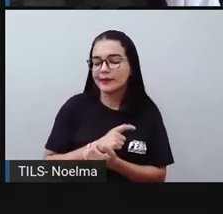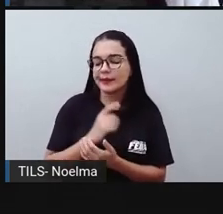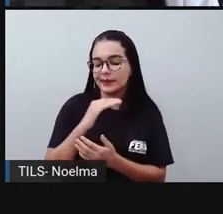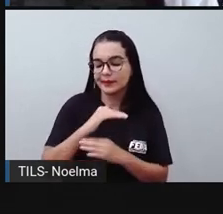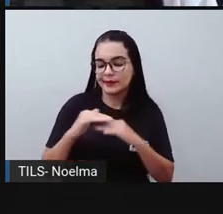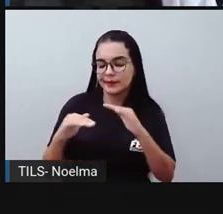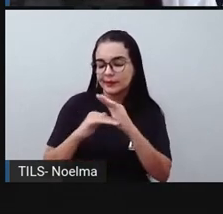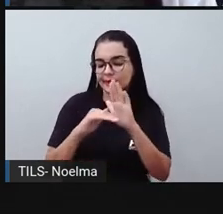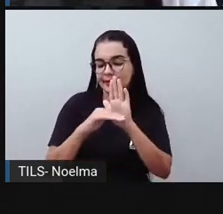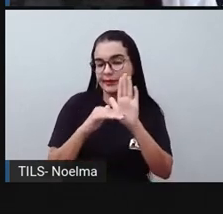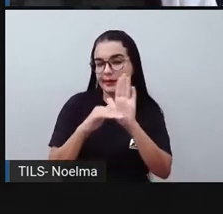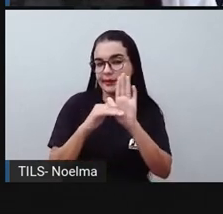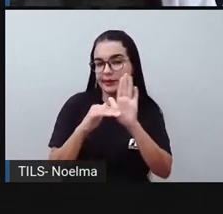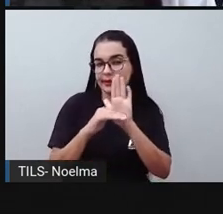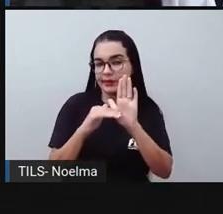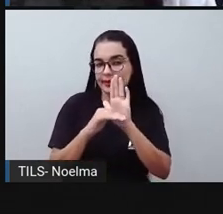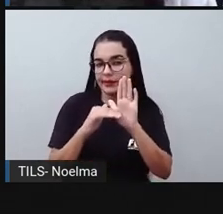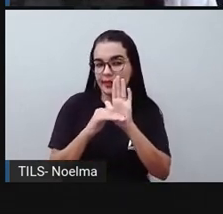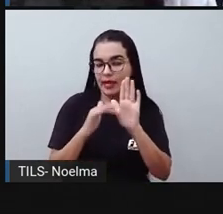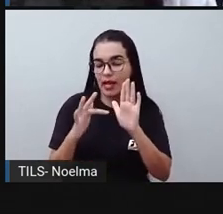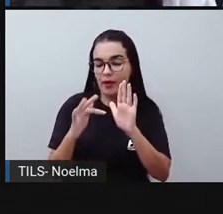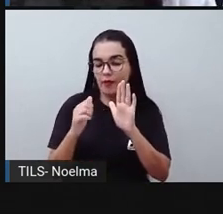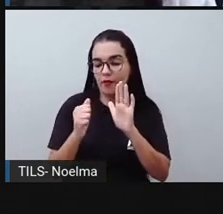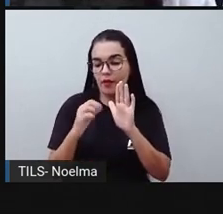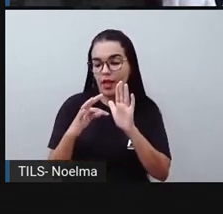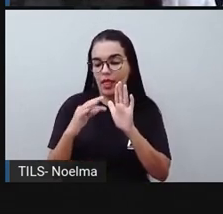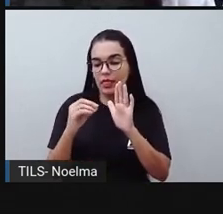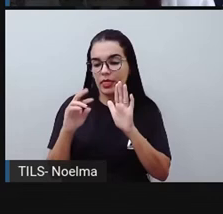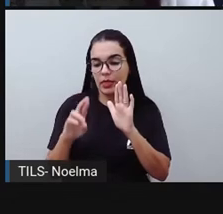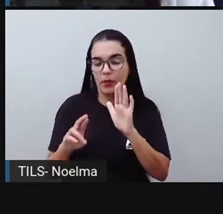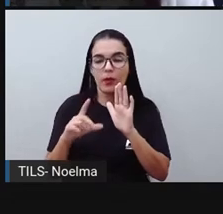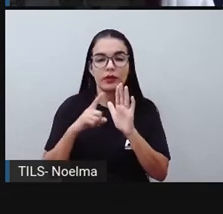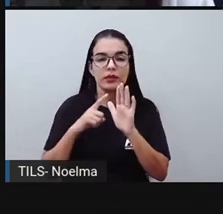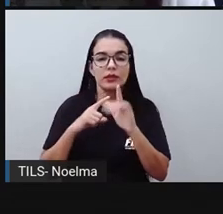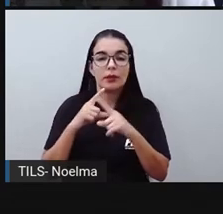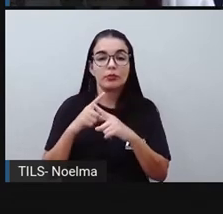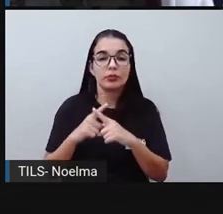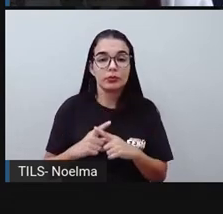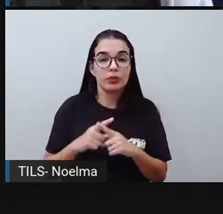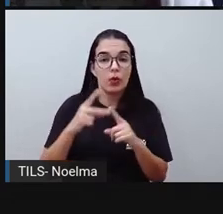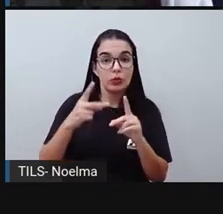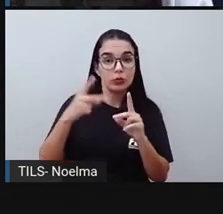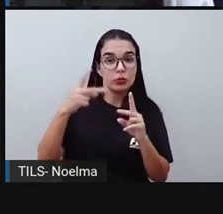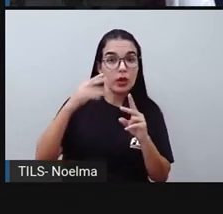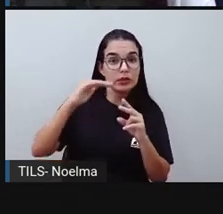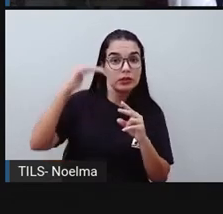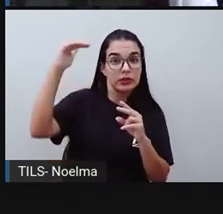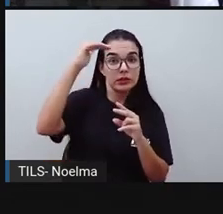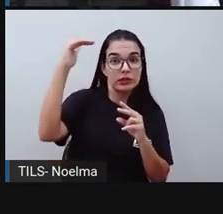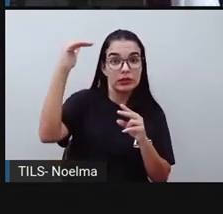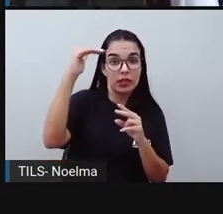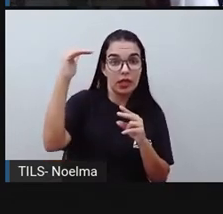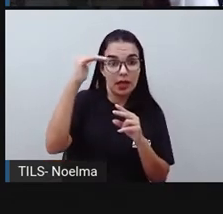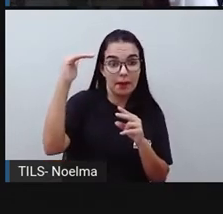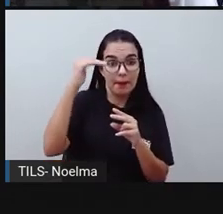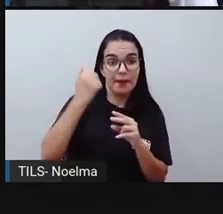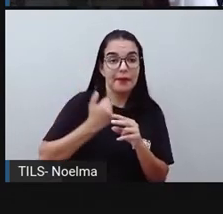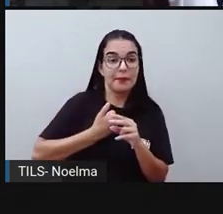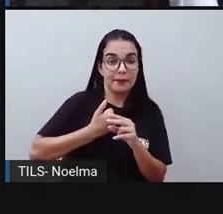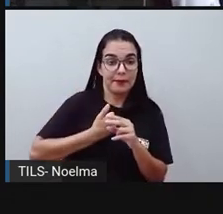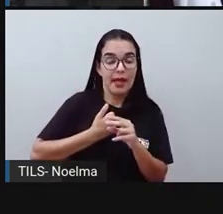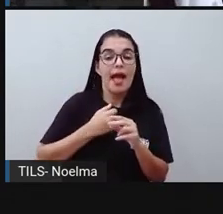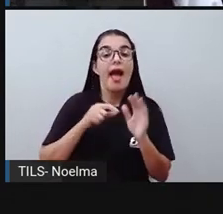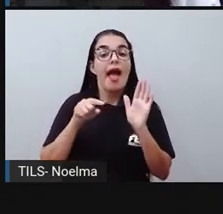de baixo, que forma o fator, né, que está na parte de baixo, nós multiplicamos pelos dois números que compõem o fator